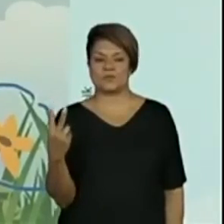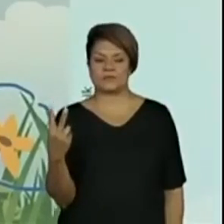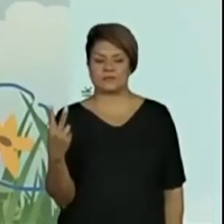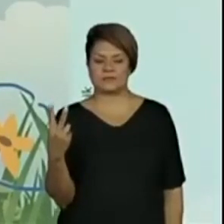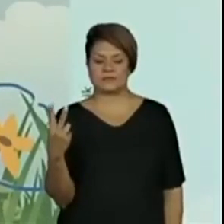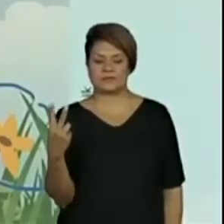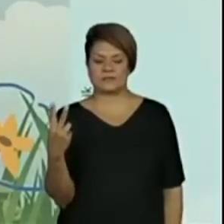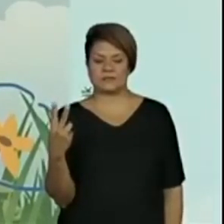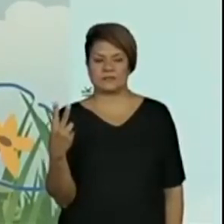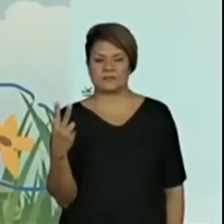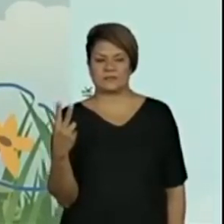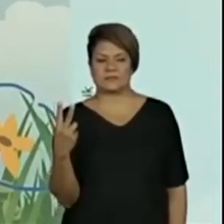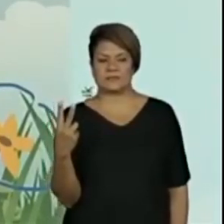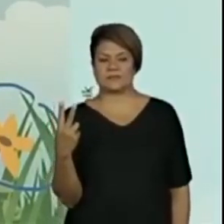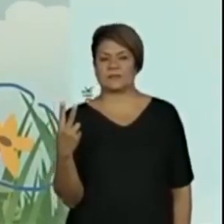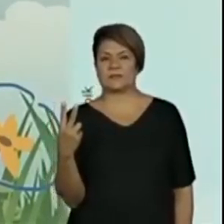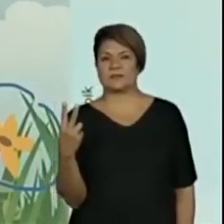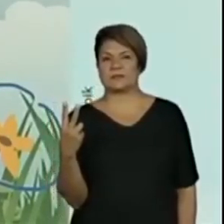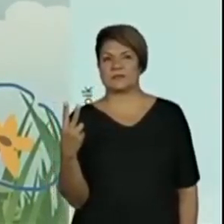1, 2...